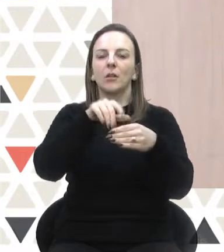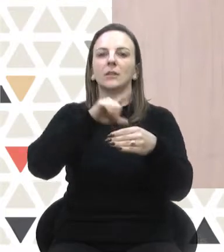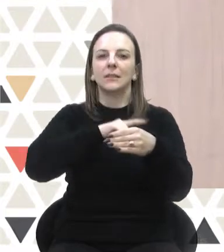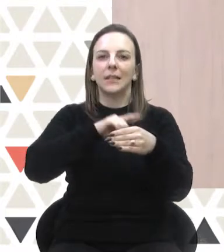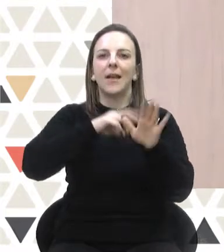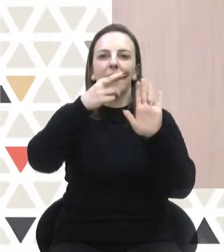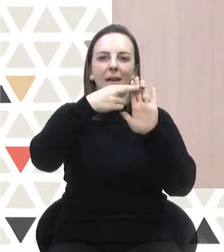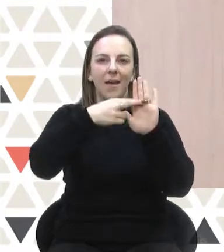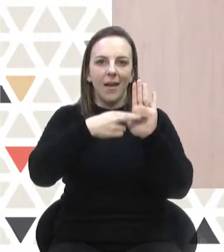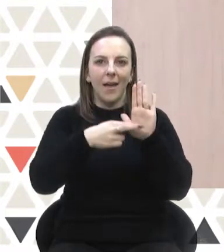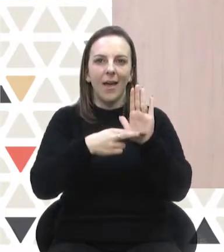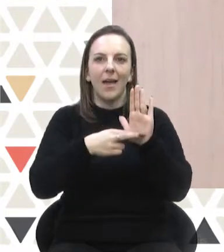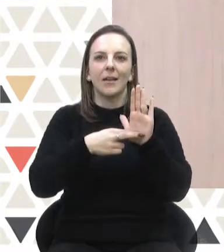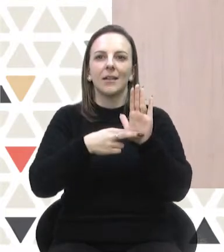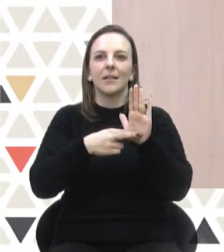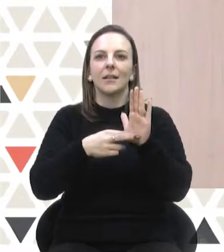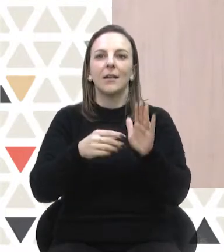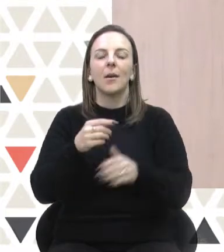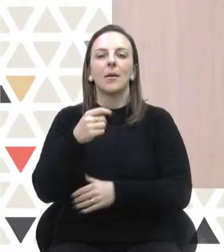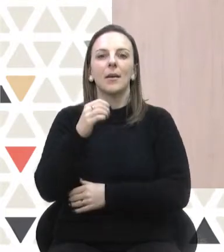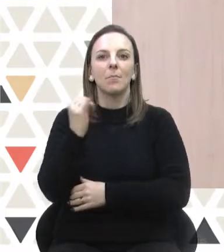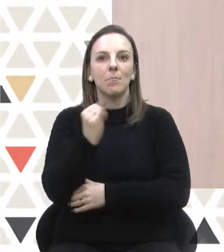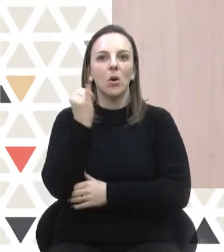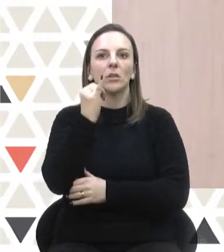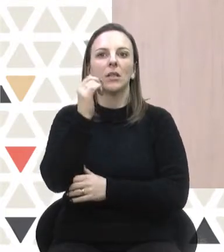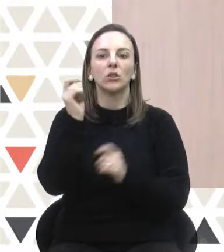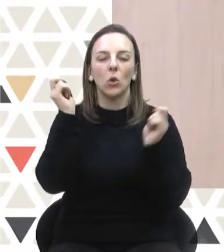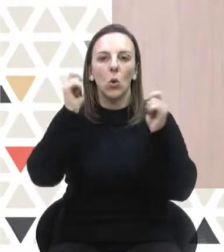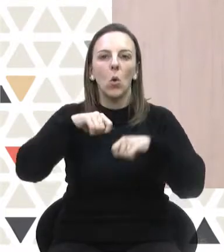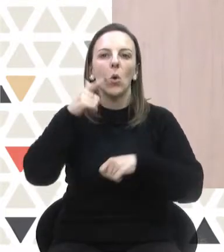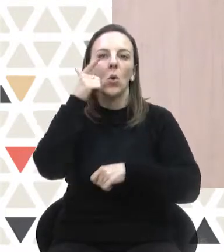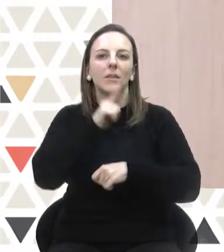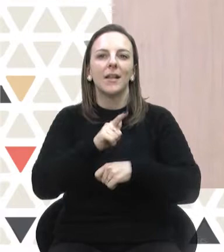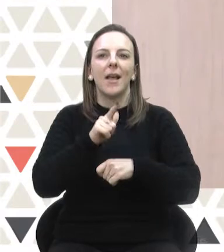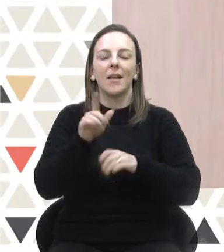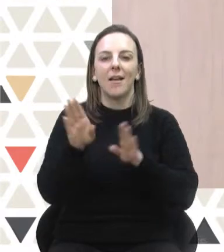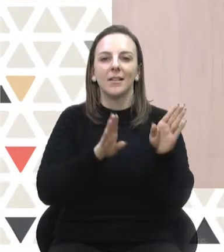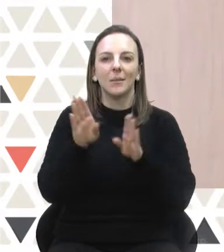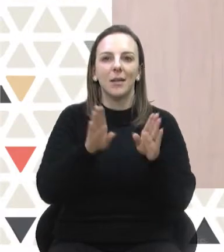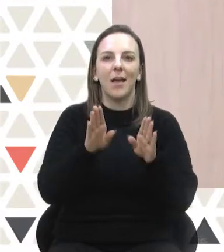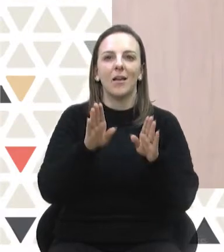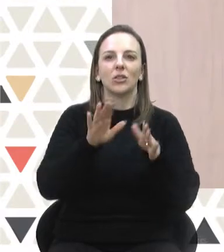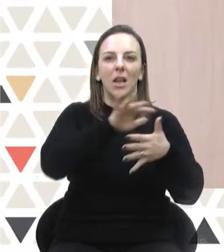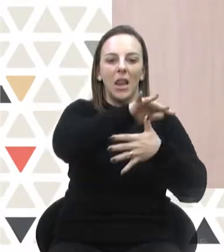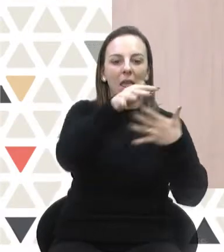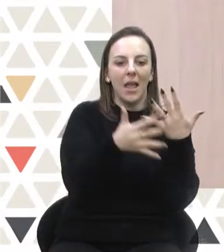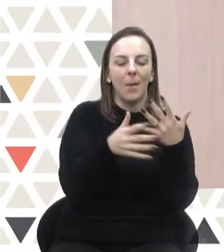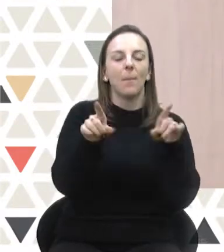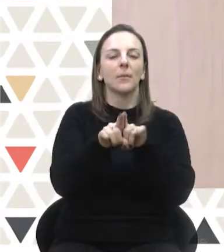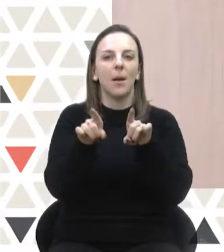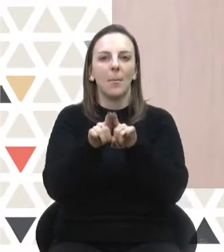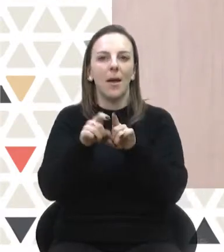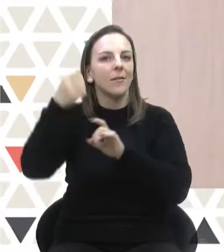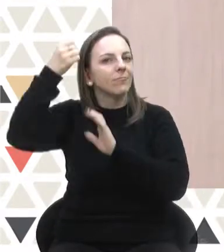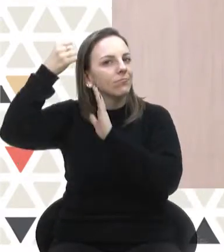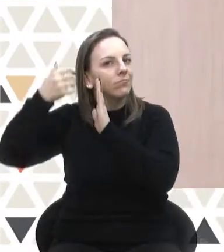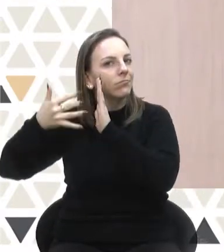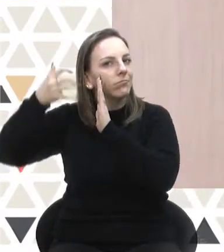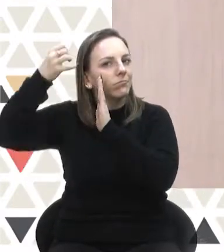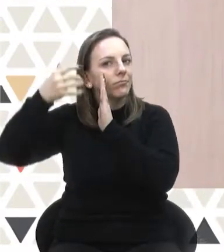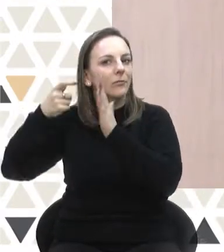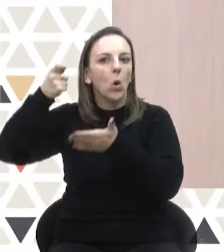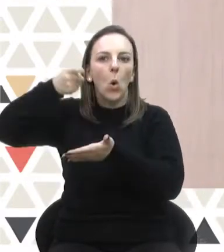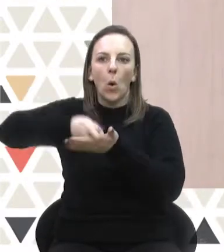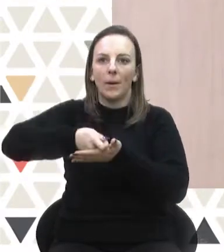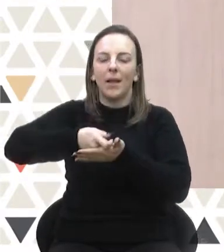que a informação seja acessível, com libras e audiodescrição obrigatórios. É sobre a acessibilidade nas